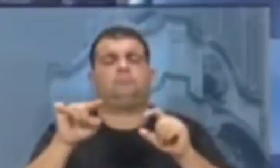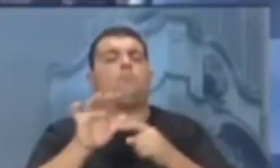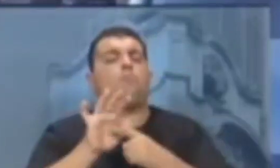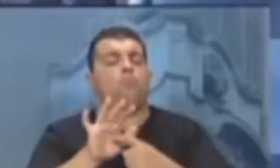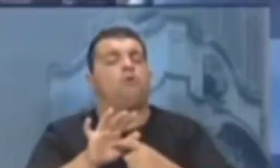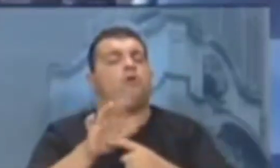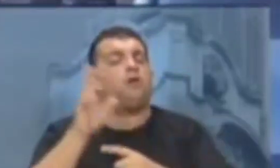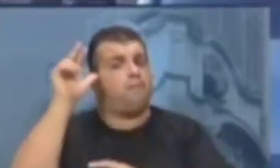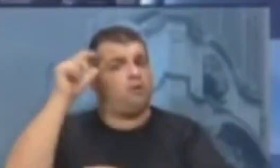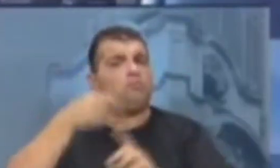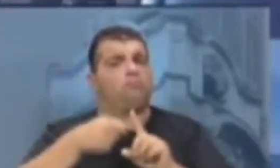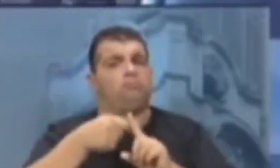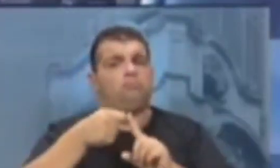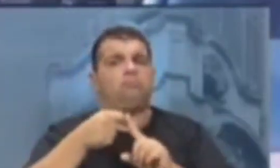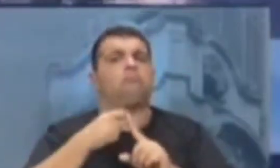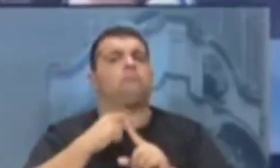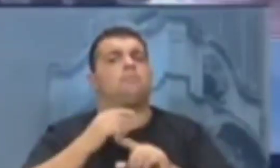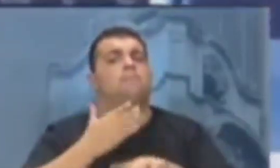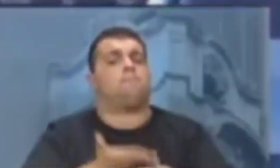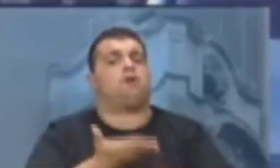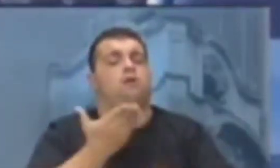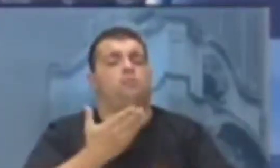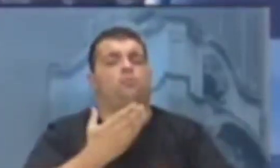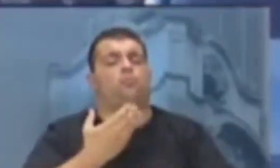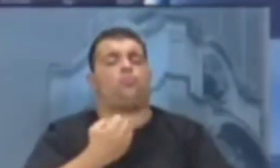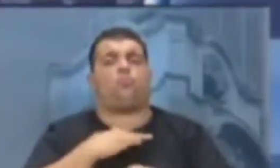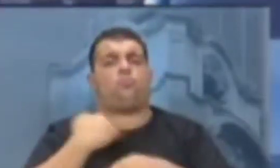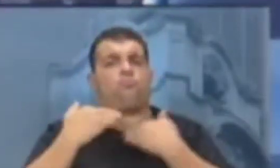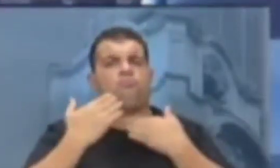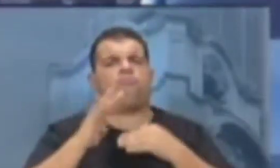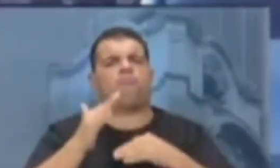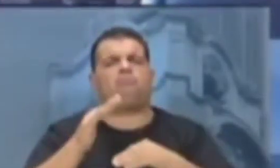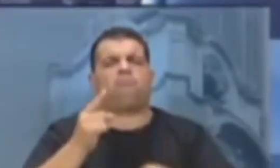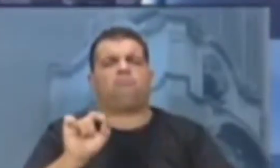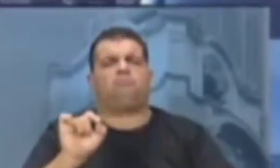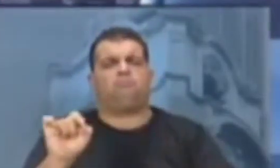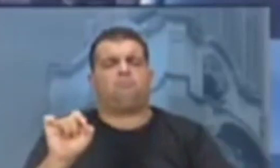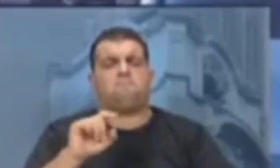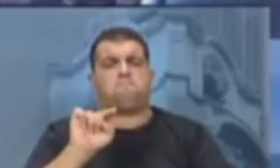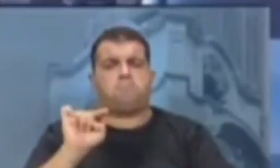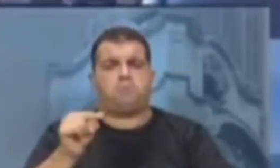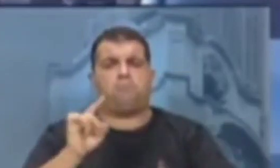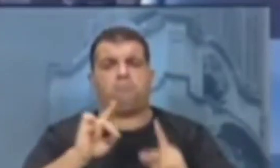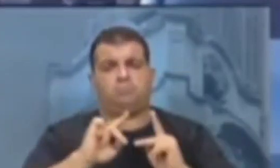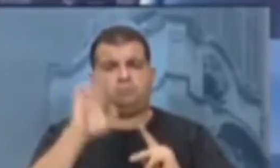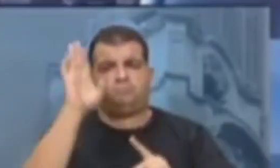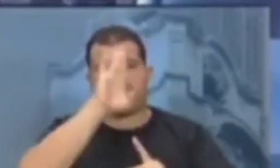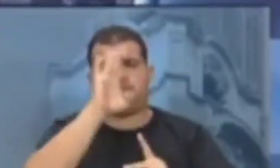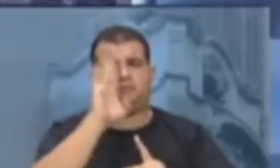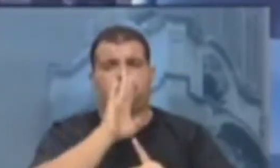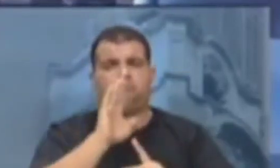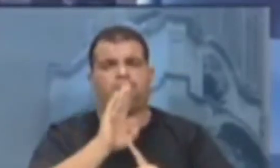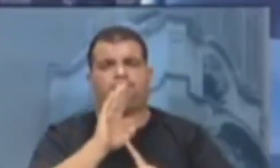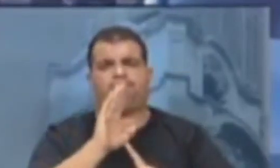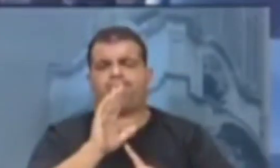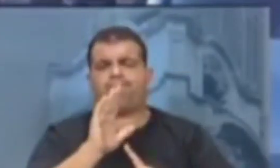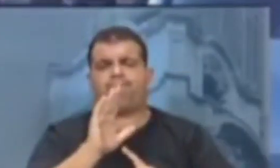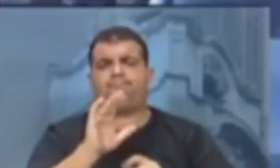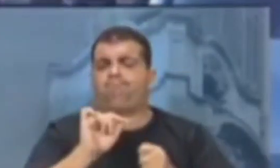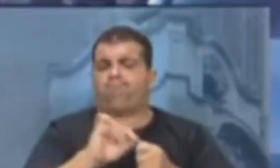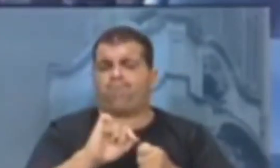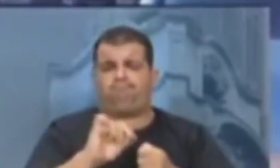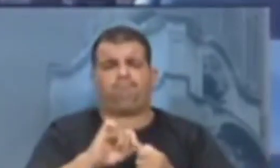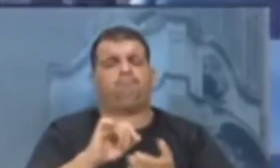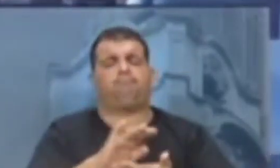maior letalidade até agora, na casa dos 100 mil brasileiros e brasileiras que virão a óbito, e nada é feito pelo poder